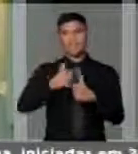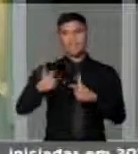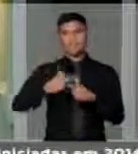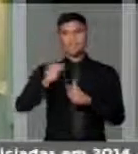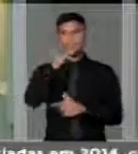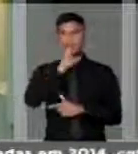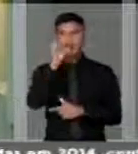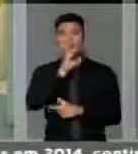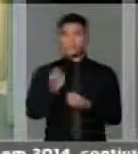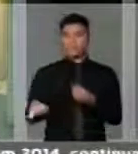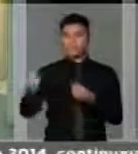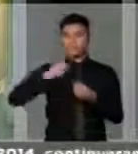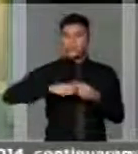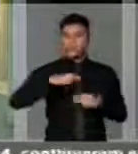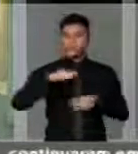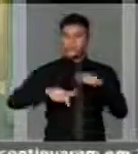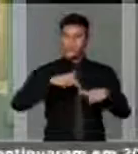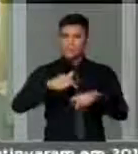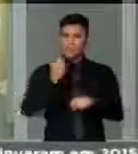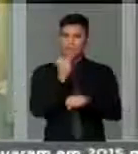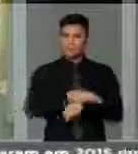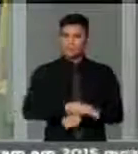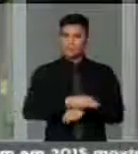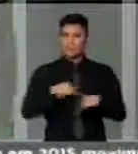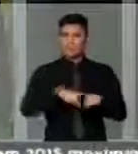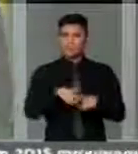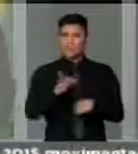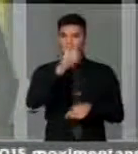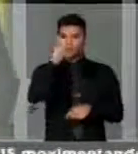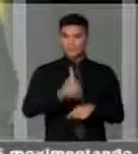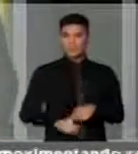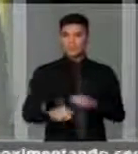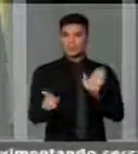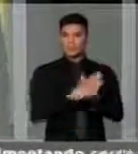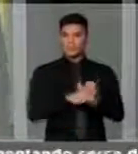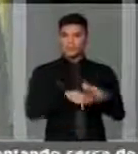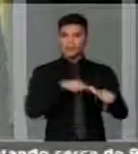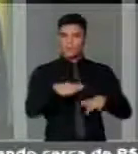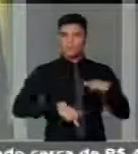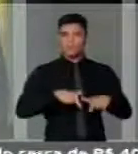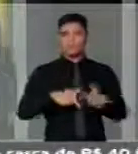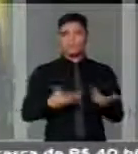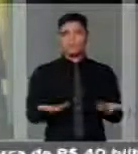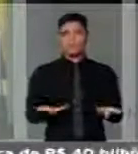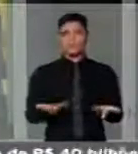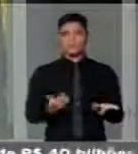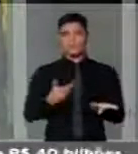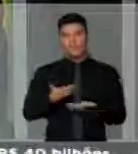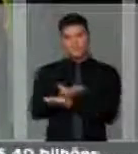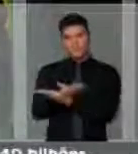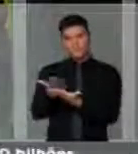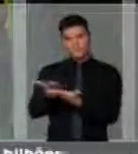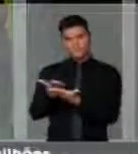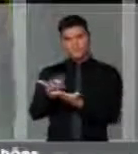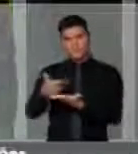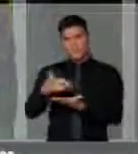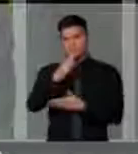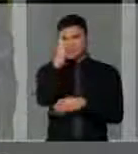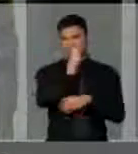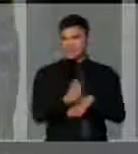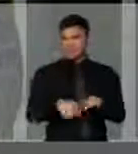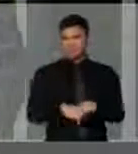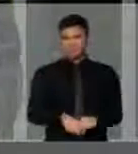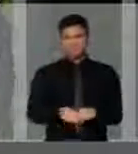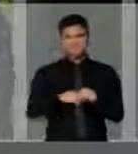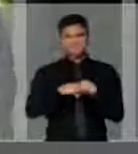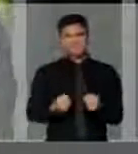emprego, quer os seus direitos e garantias individuais trabalhistas de volta que o governo tirou. Vocês enfiaram o Brasil no fundo do